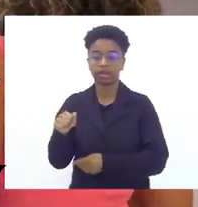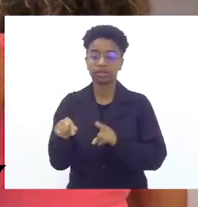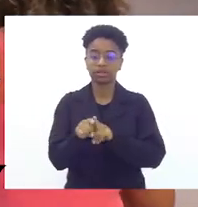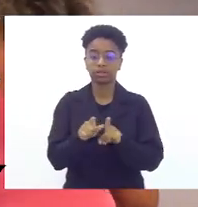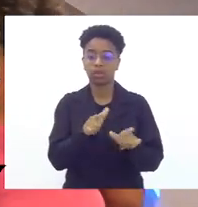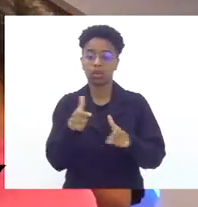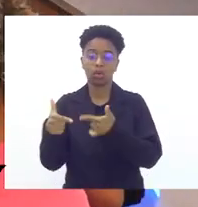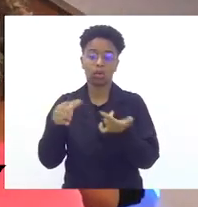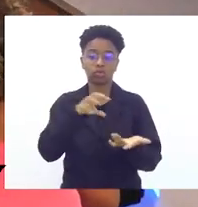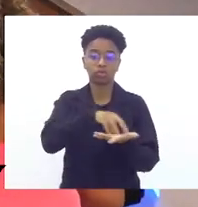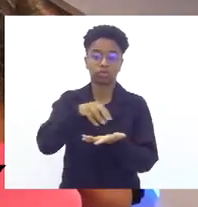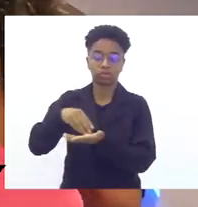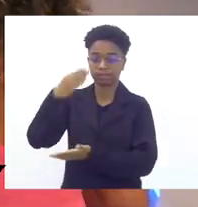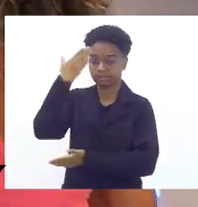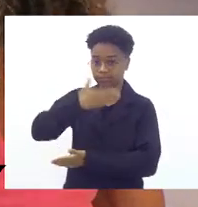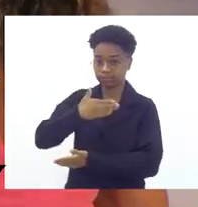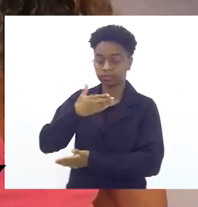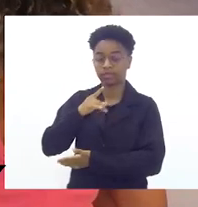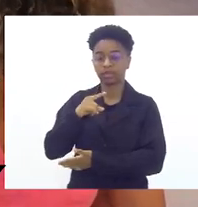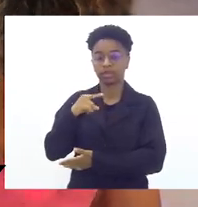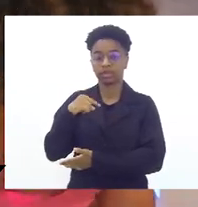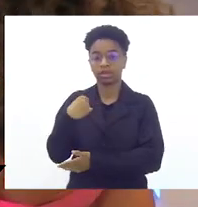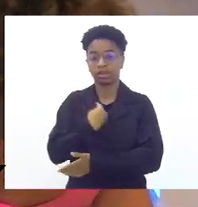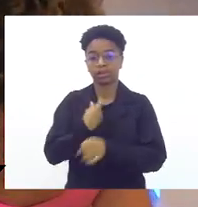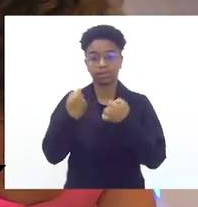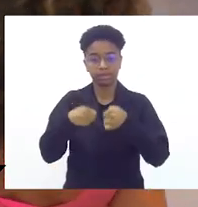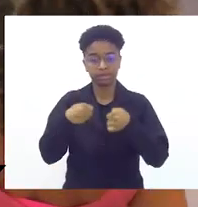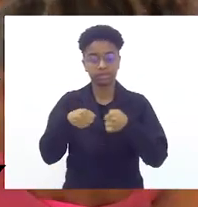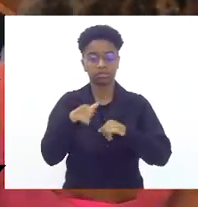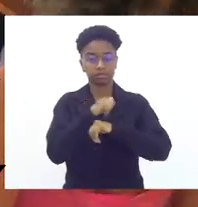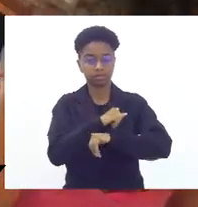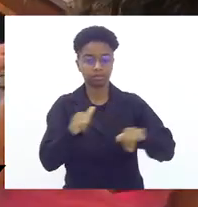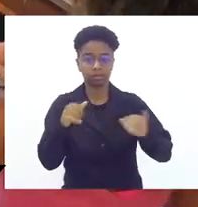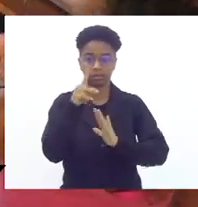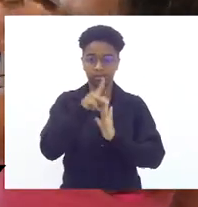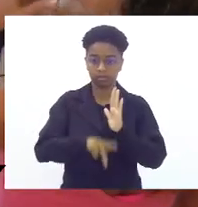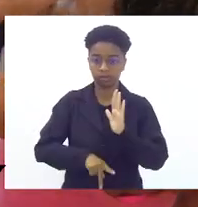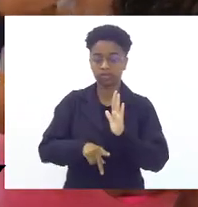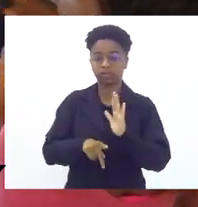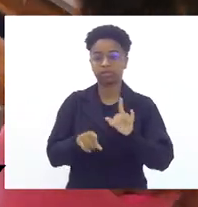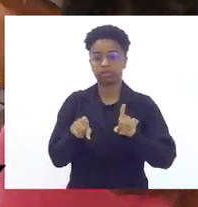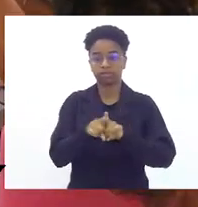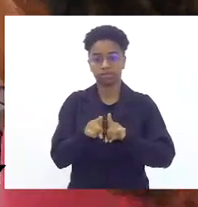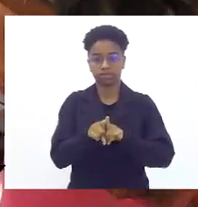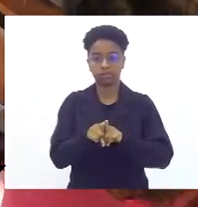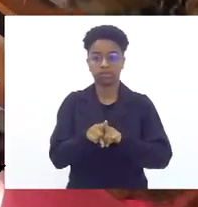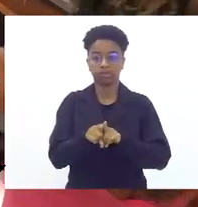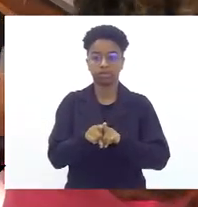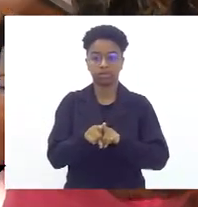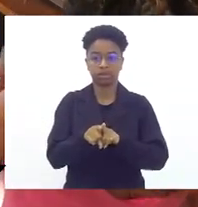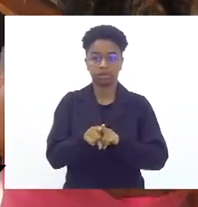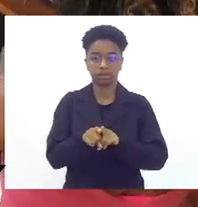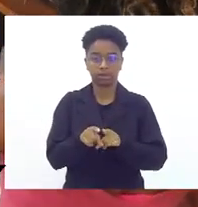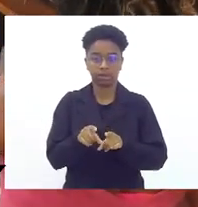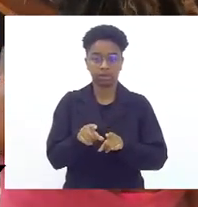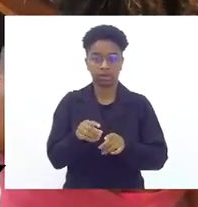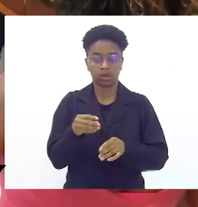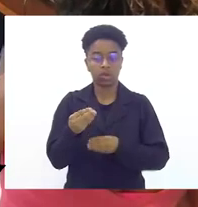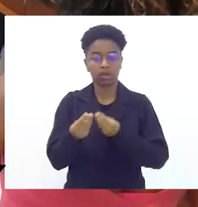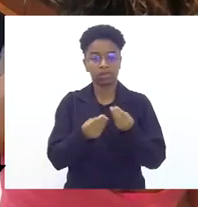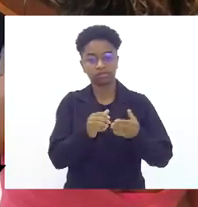presente que precisamos pegar este projeto pegar essa audiência e levar para Rua